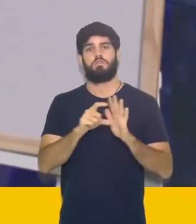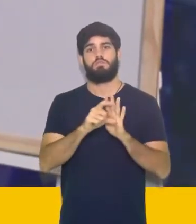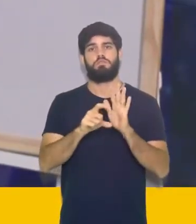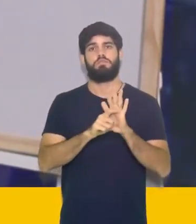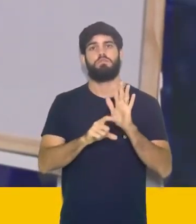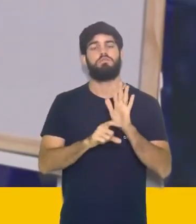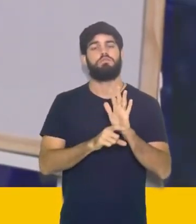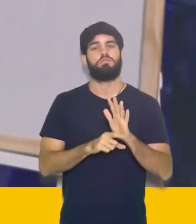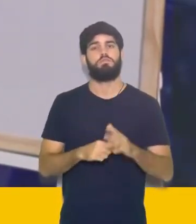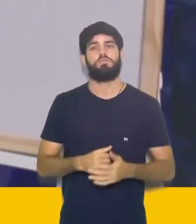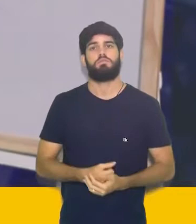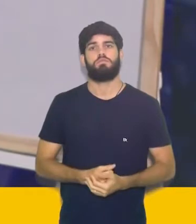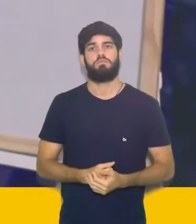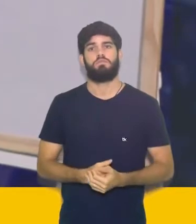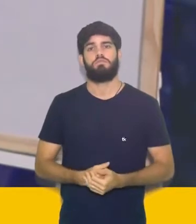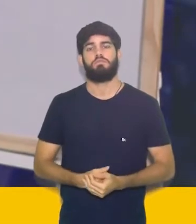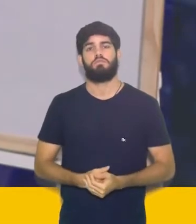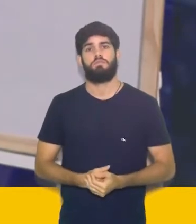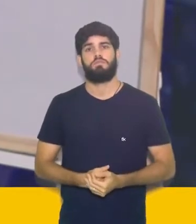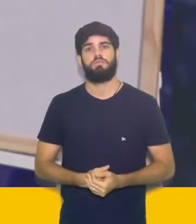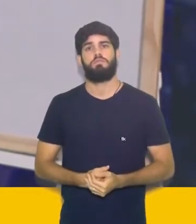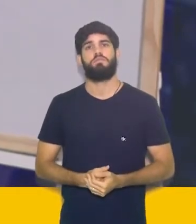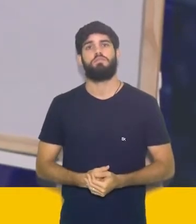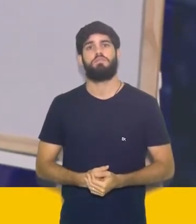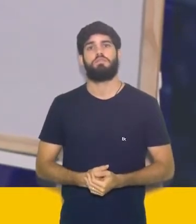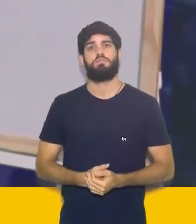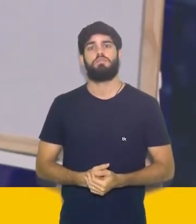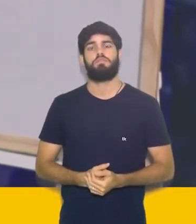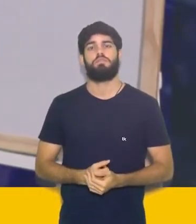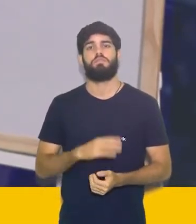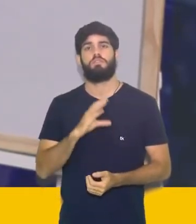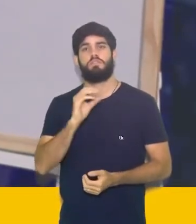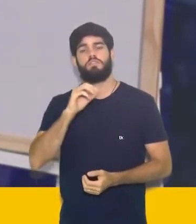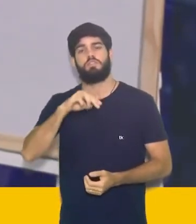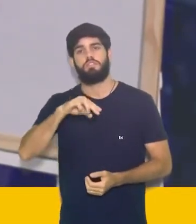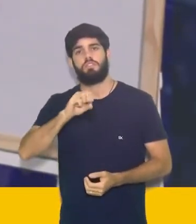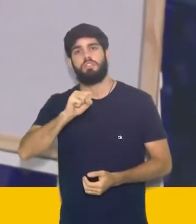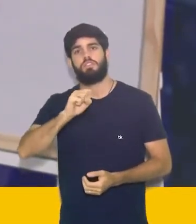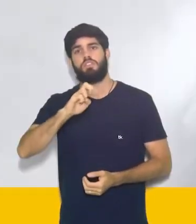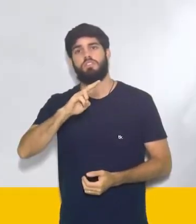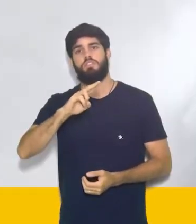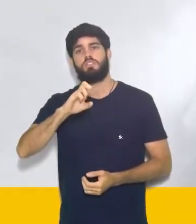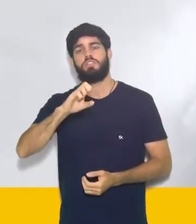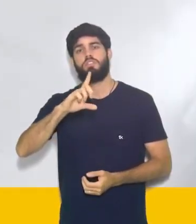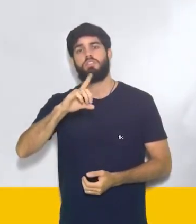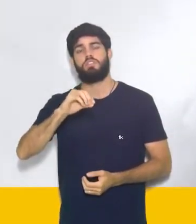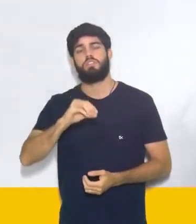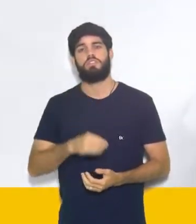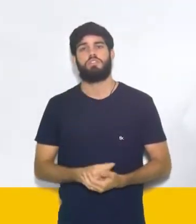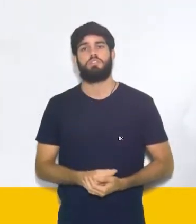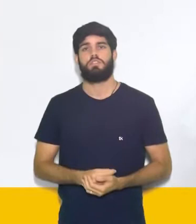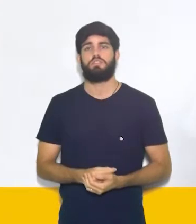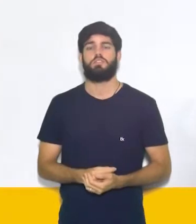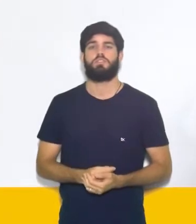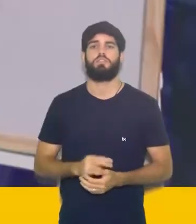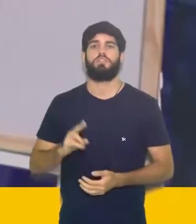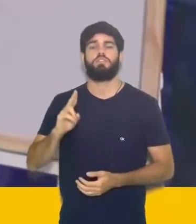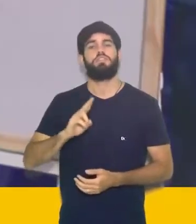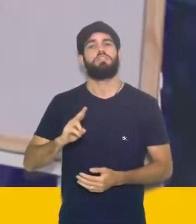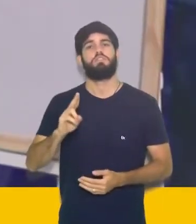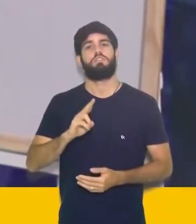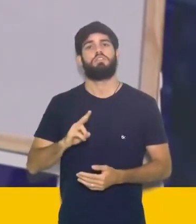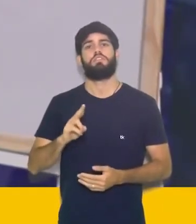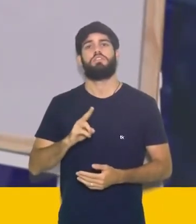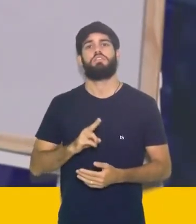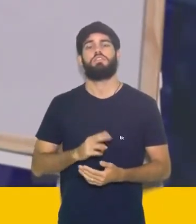a universidade para todos que eu pensei, Consuelo Brito, foi a universidade pública. Porém,